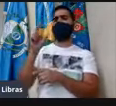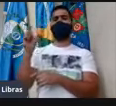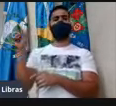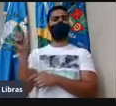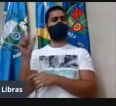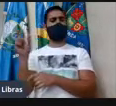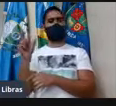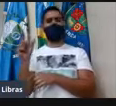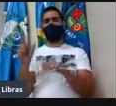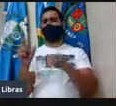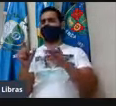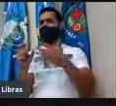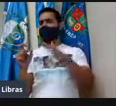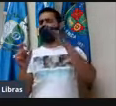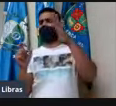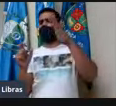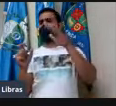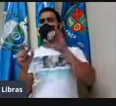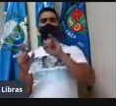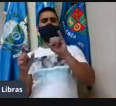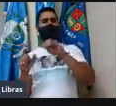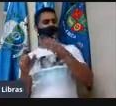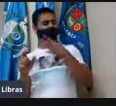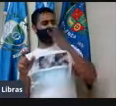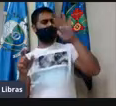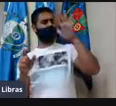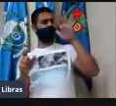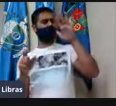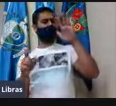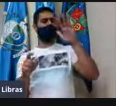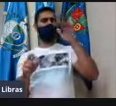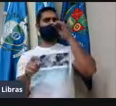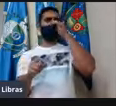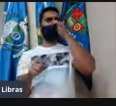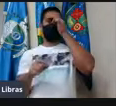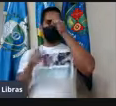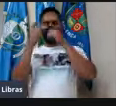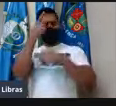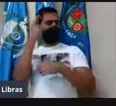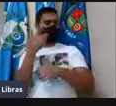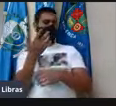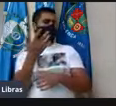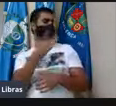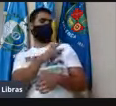fica caro. Se o crédito fica caro, desestimula o consumo.